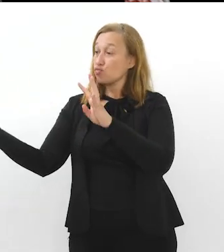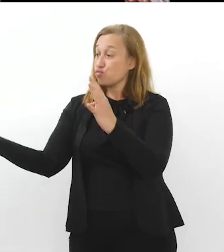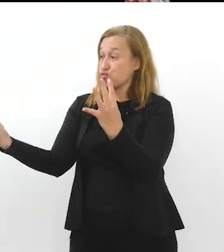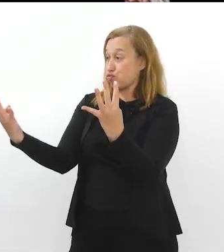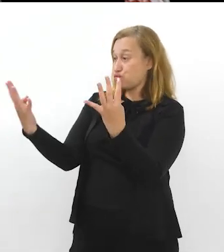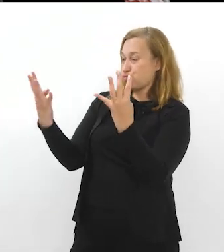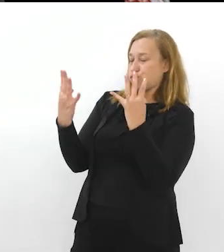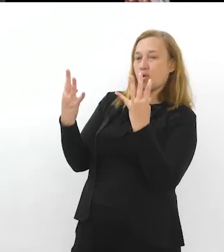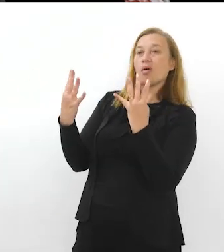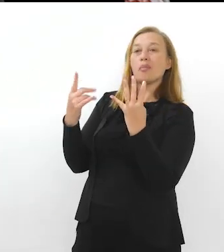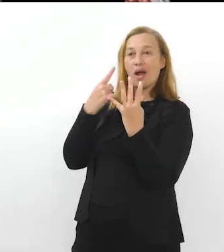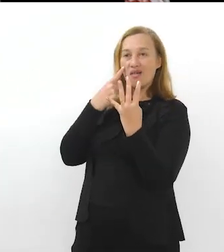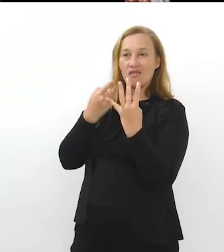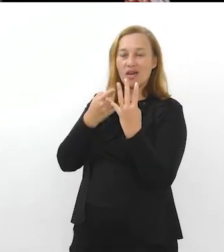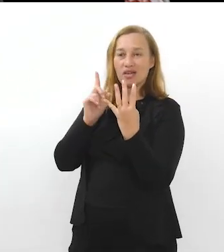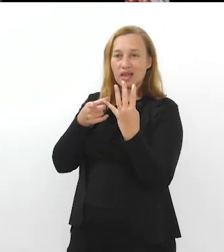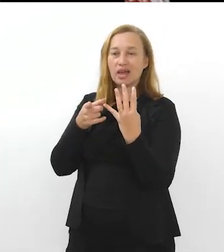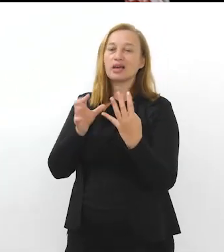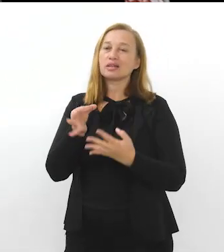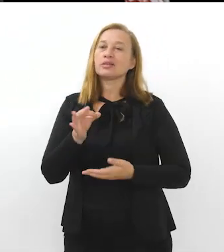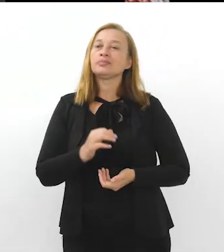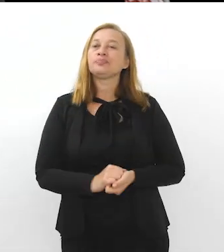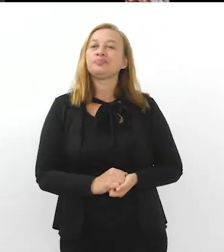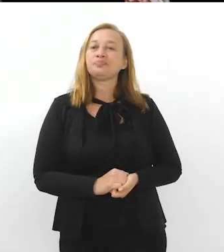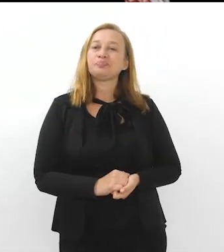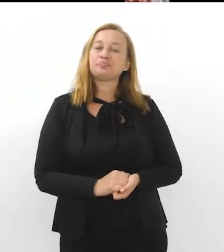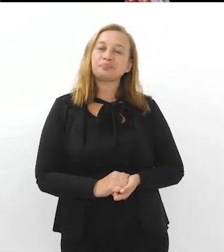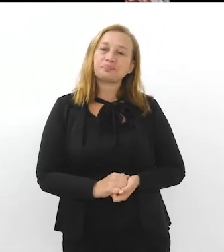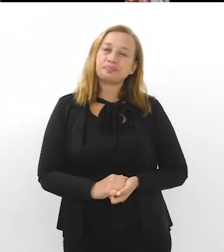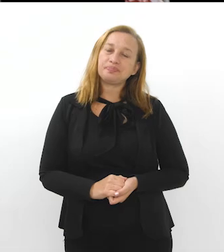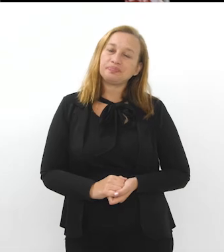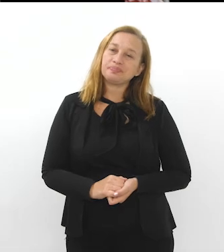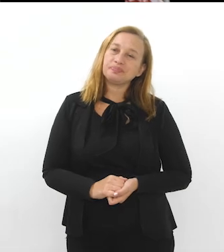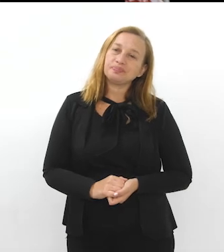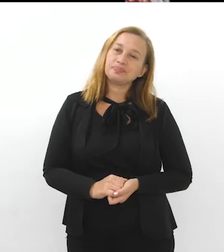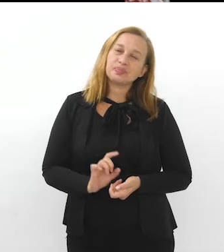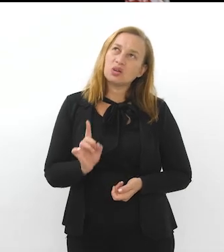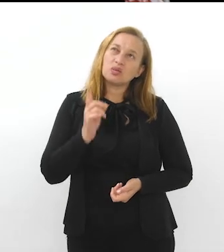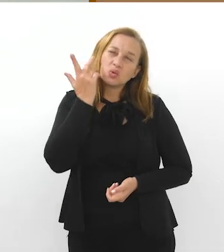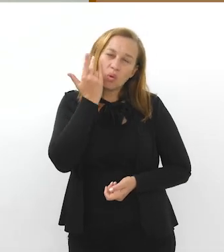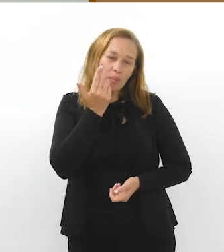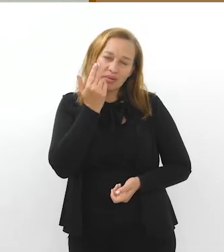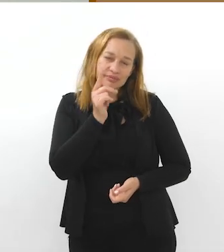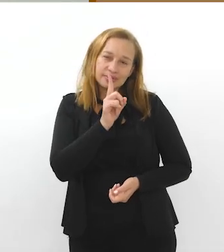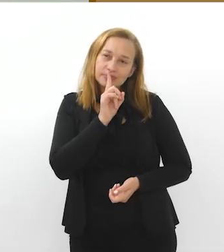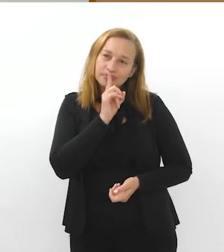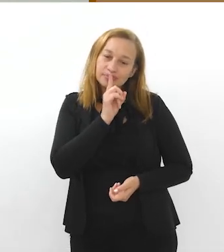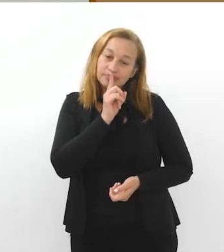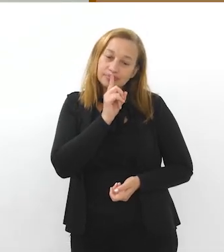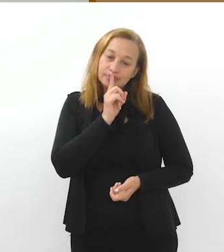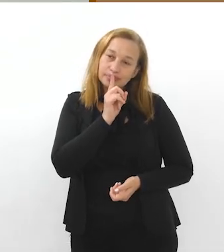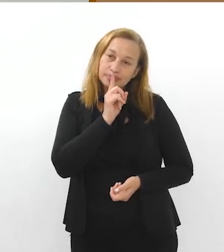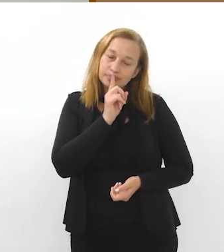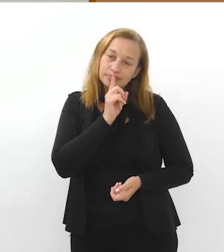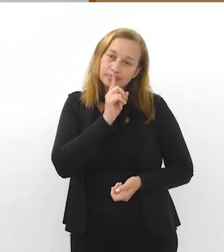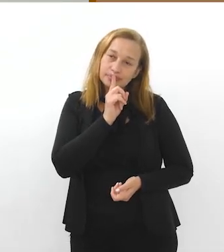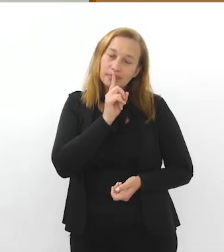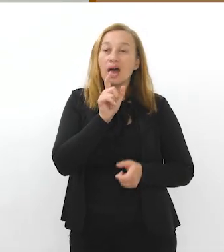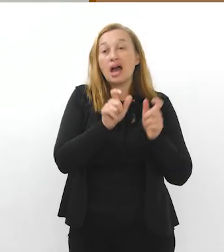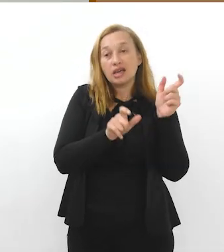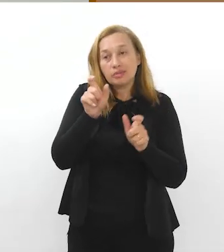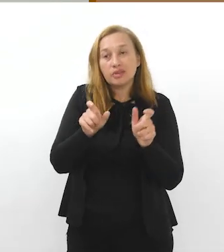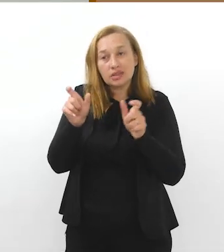lá, sei lá, em Roma, em Paris, deve juntar muita gente em volta, né? sabe? Embora assim, não